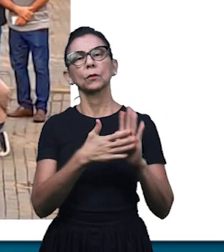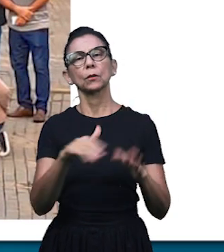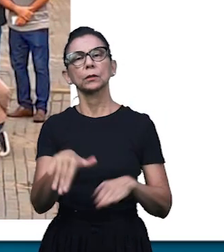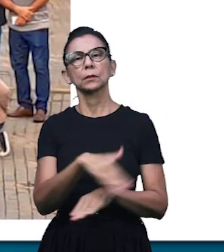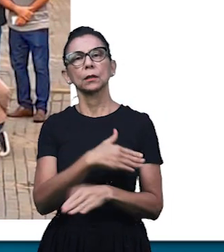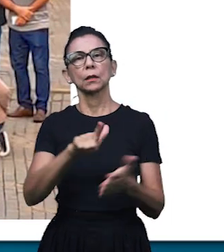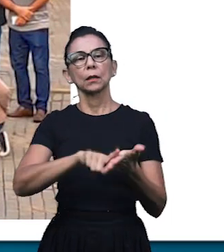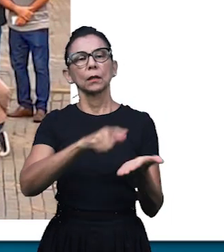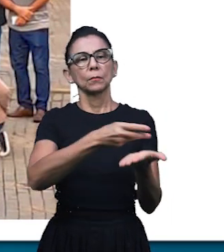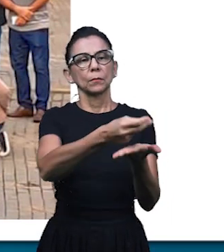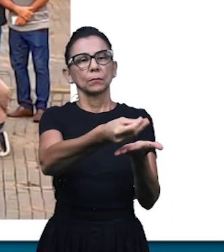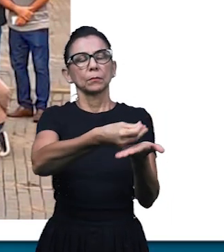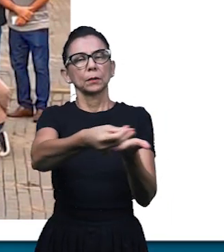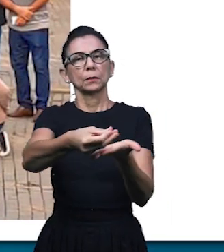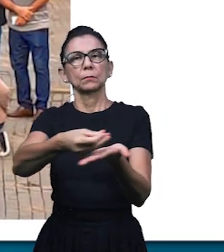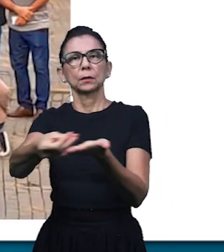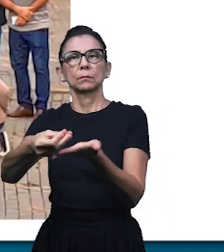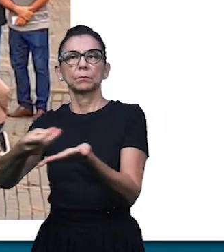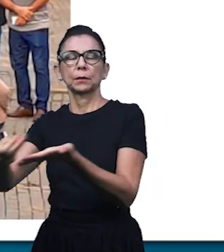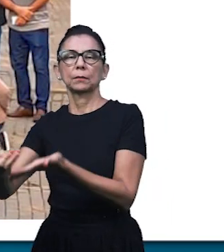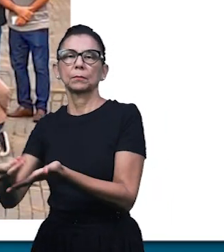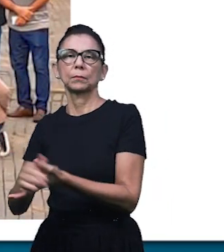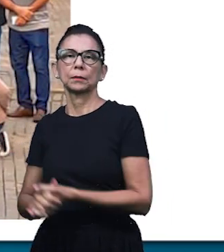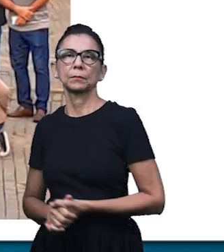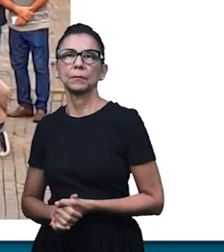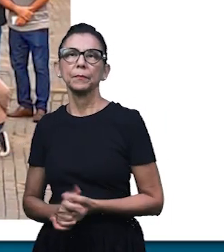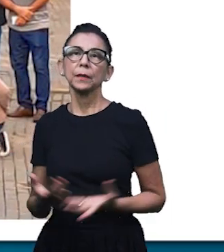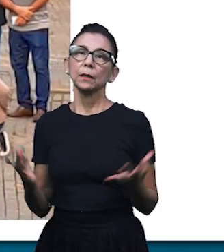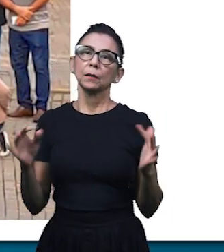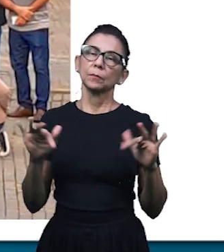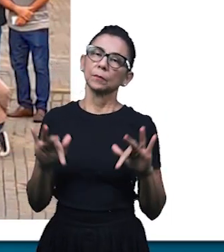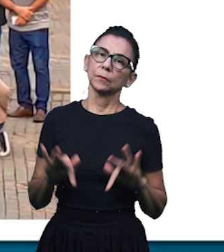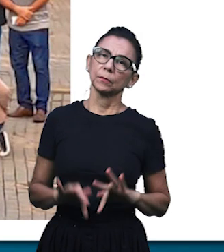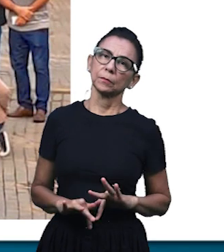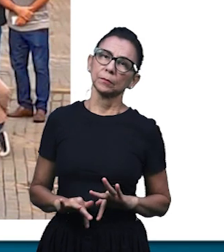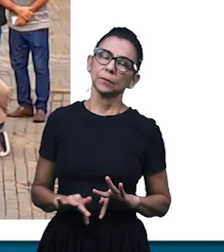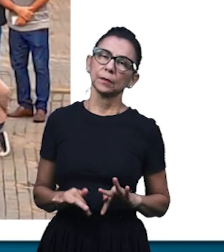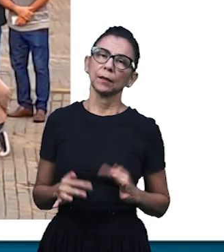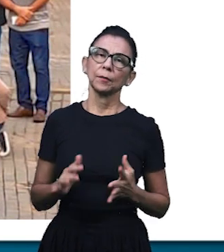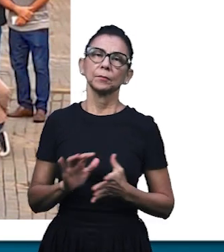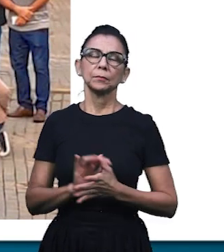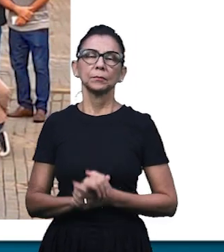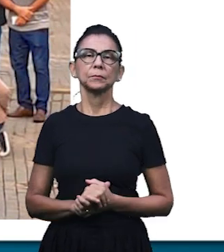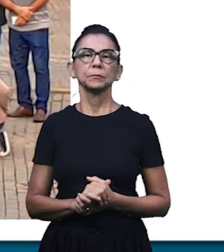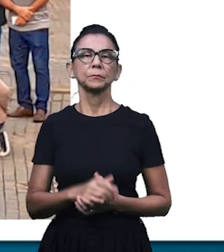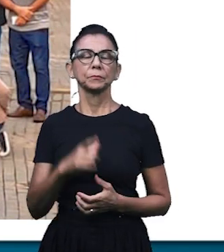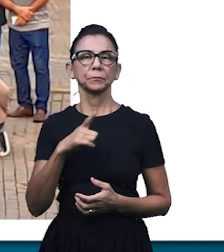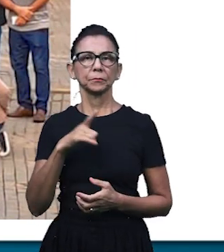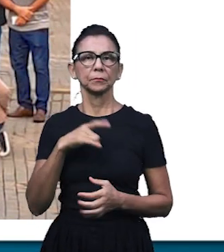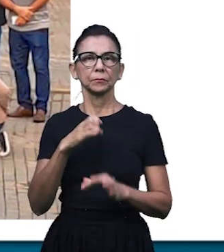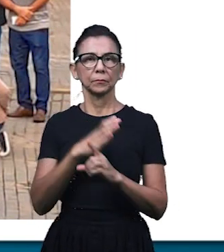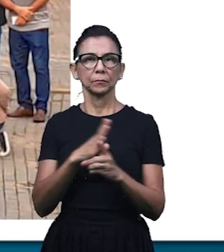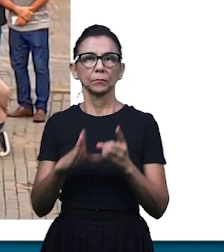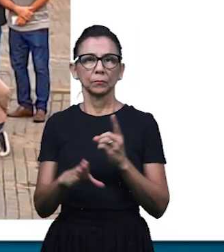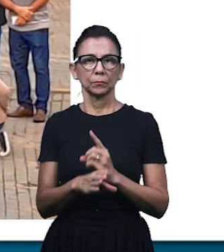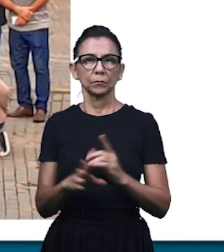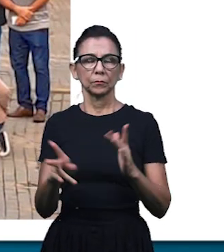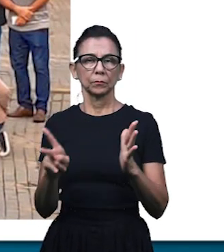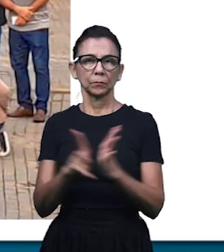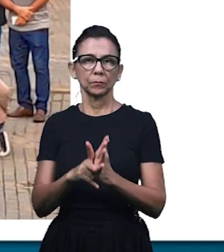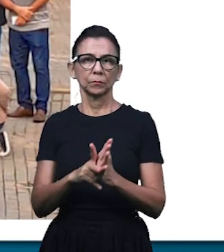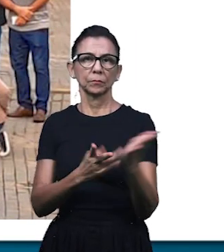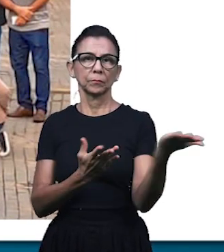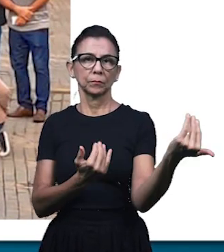de convites. Para finalizar o dia de comemoração, foi realizado um culto conduzido pelos